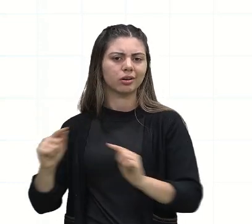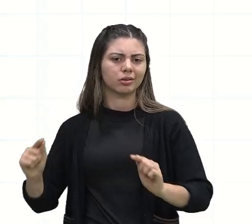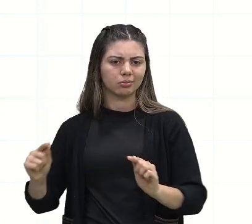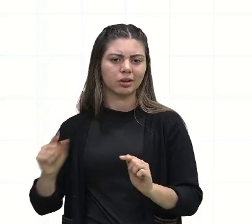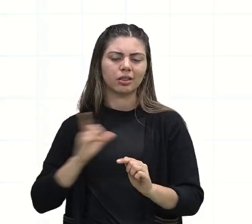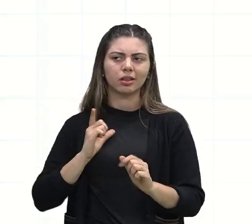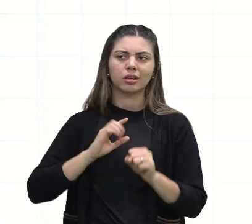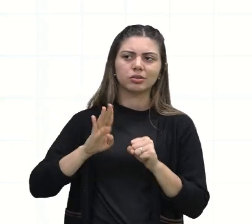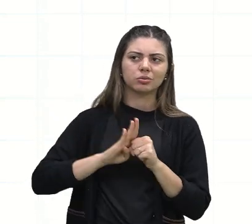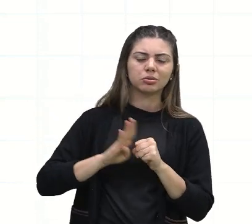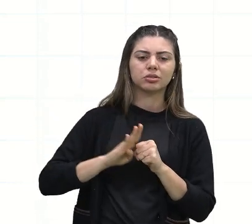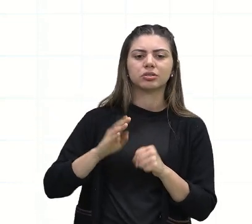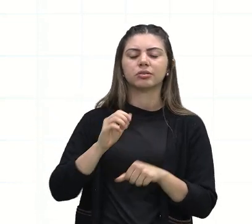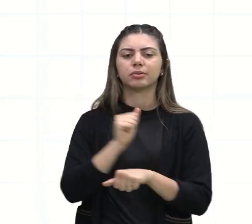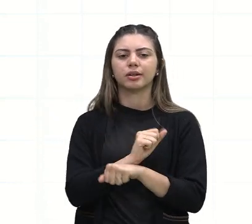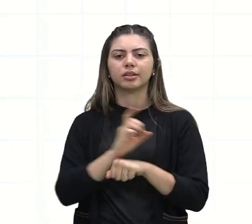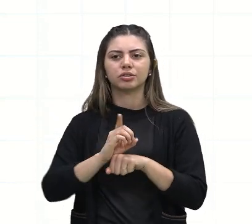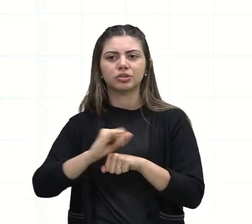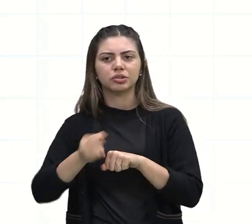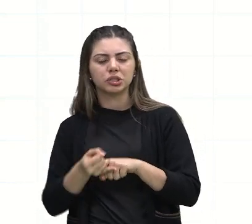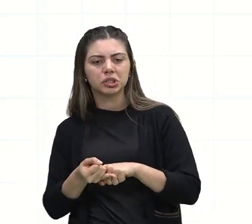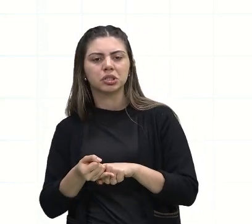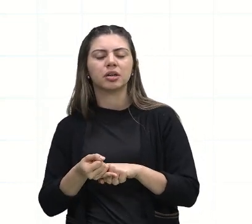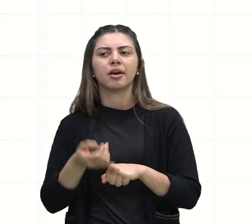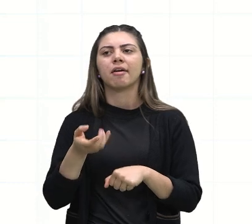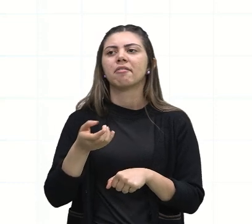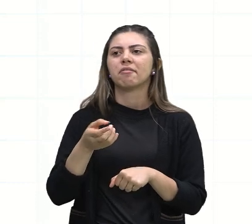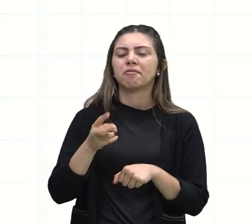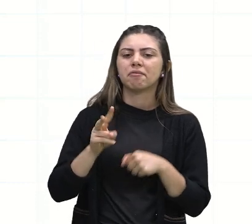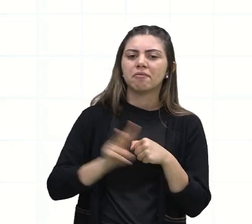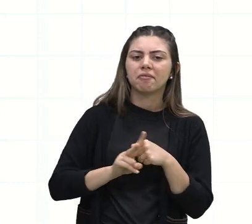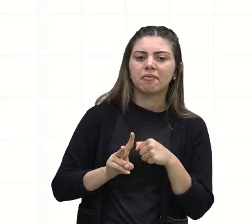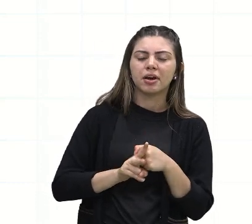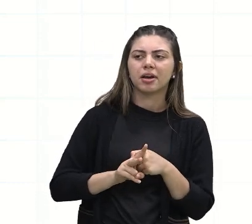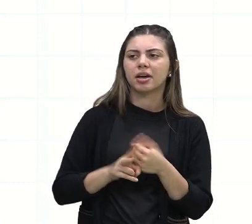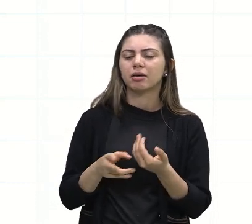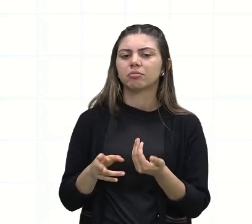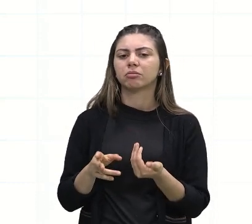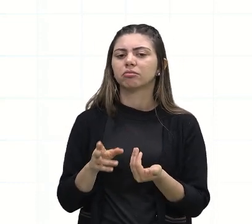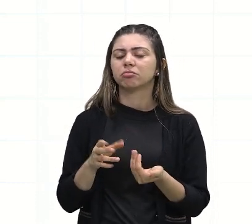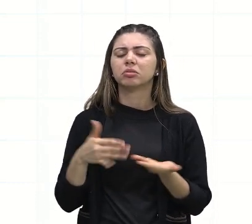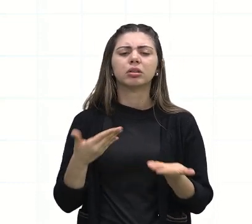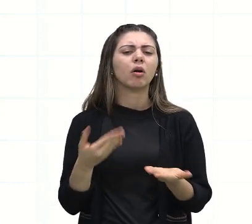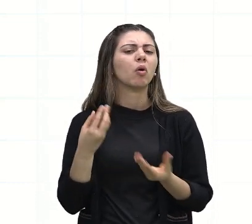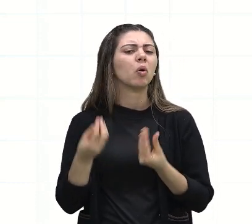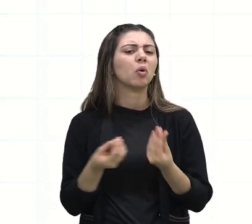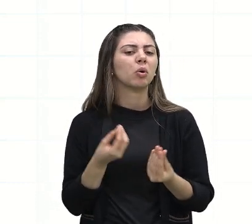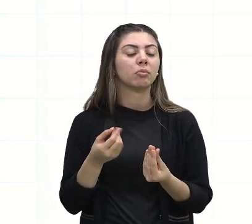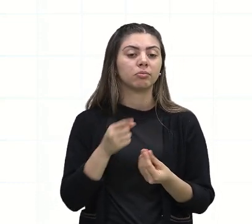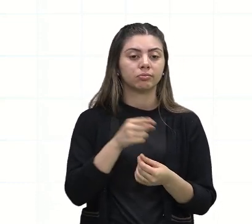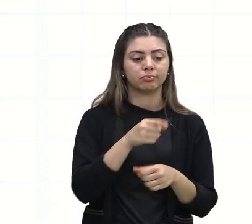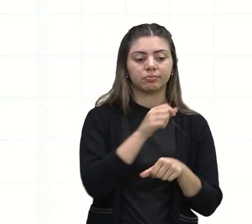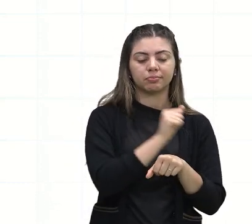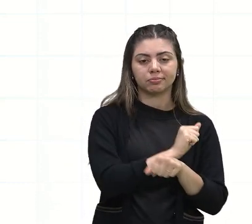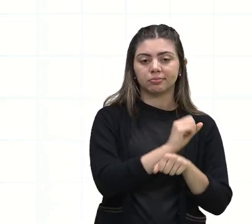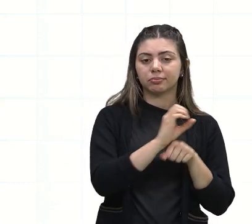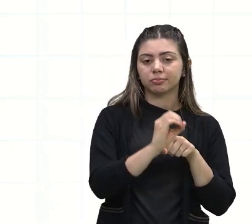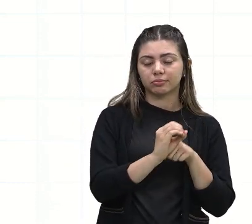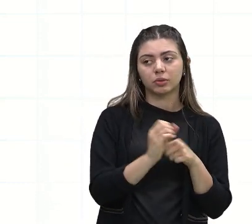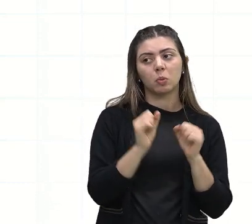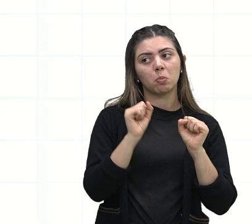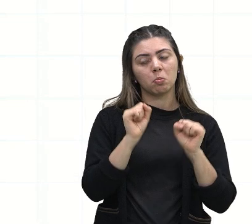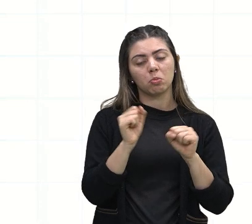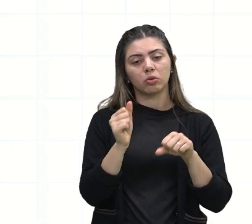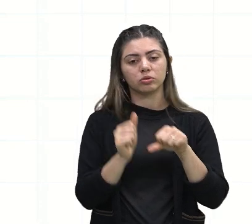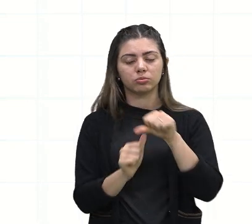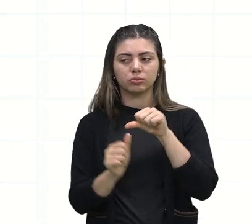substantivos, adjetivos, numerais, os verbos, não é? Então, o artigo, ele também pode fazer essa mudança, gente.